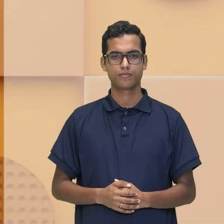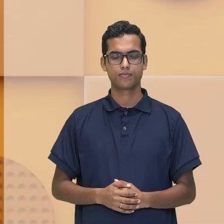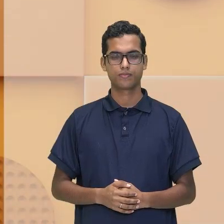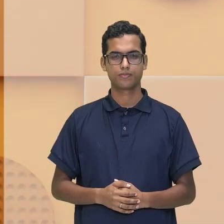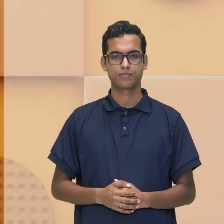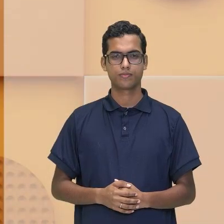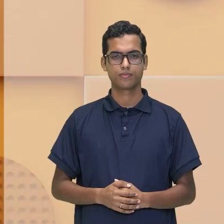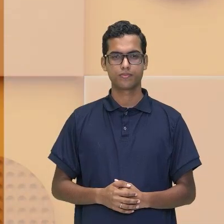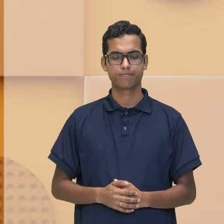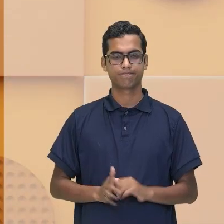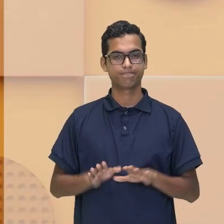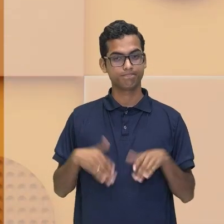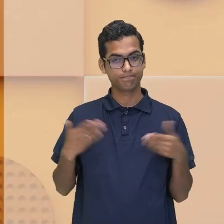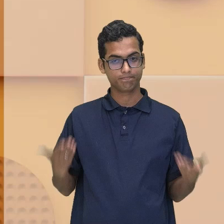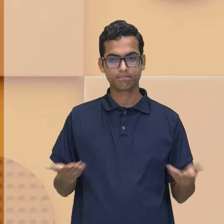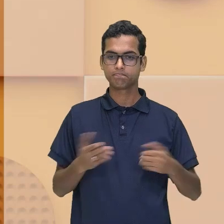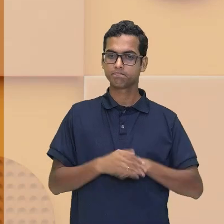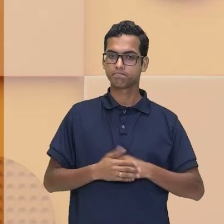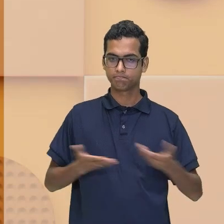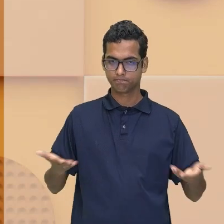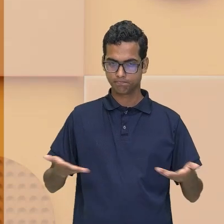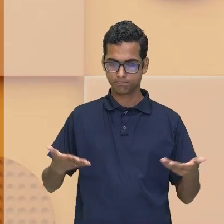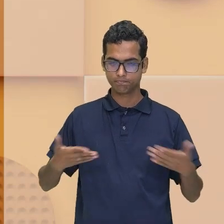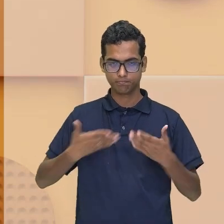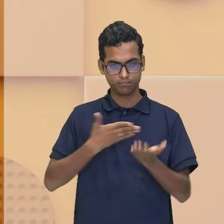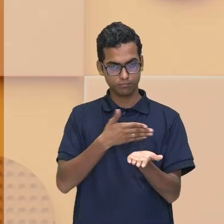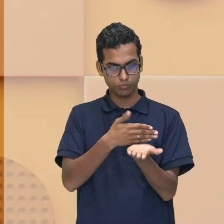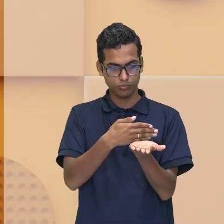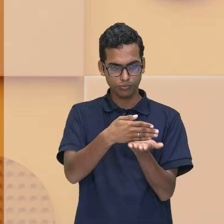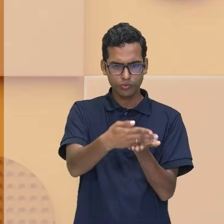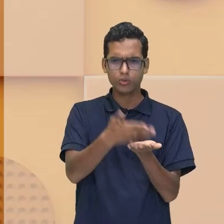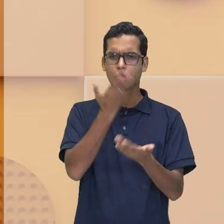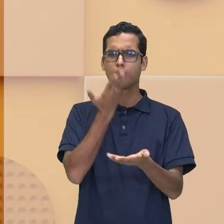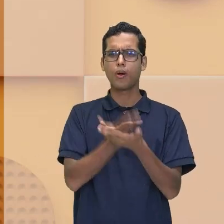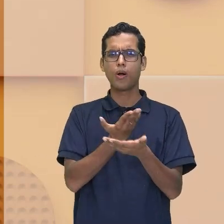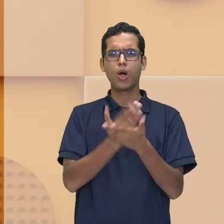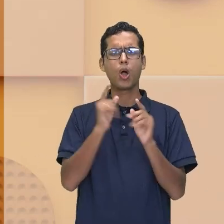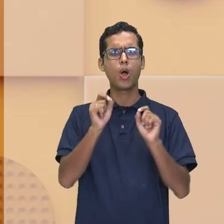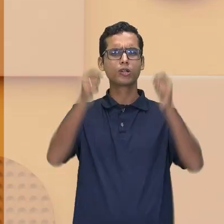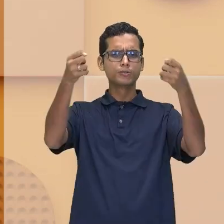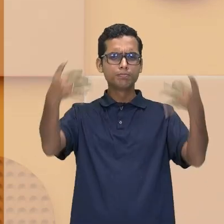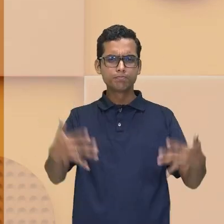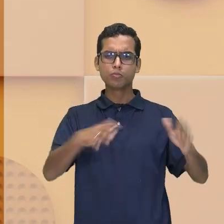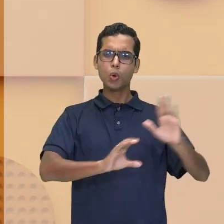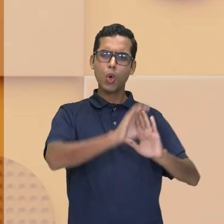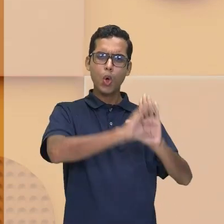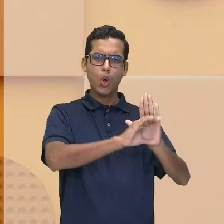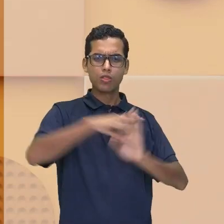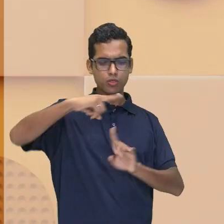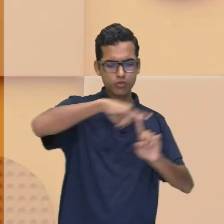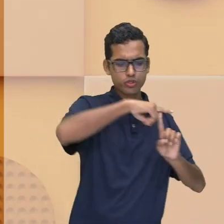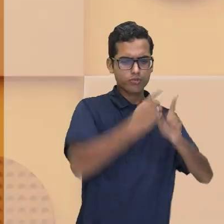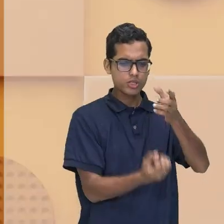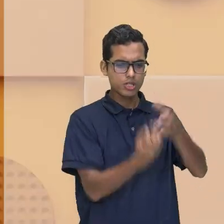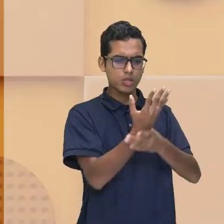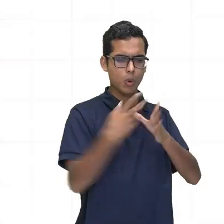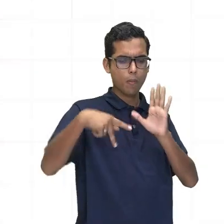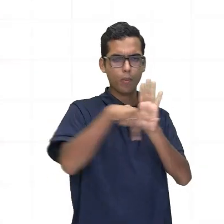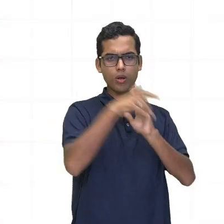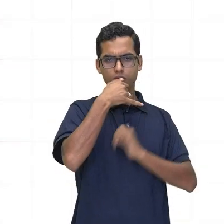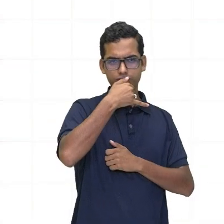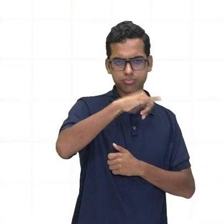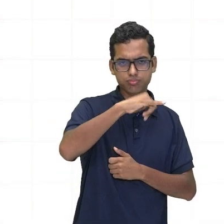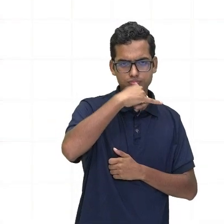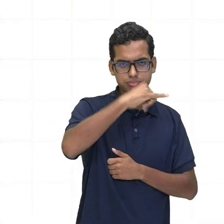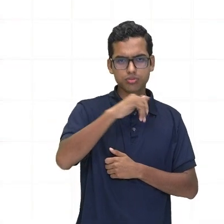Muito bem, então vamos iniciar a nossa aula vendo o conceito de fontes de energias não renováveis,